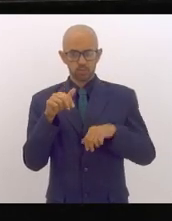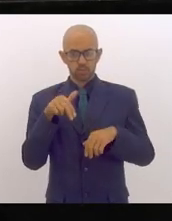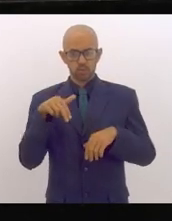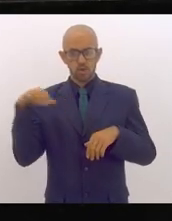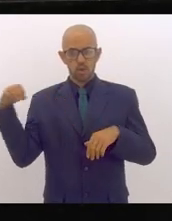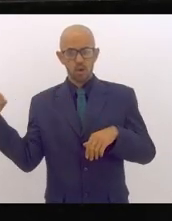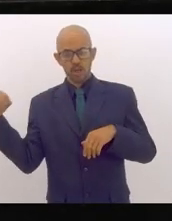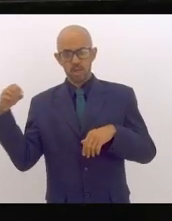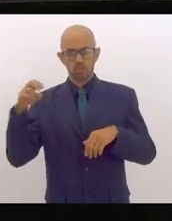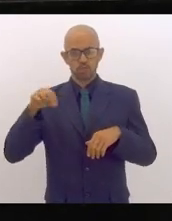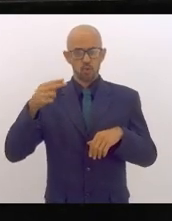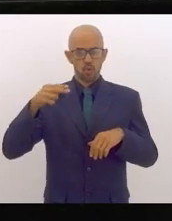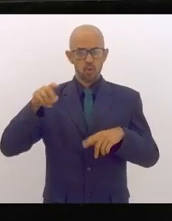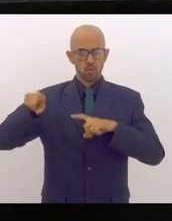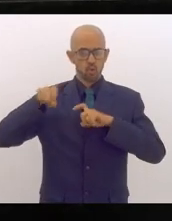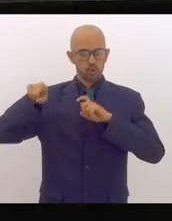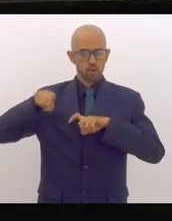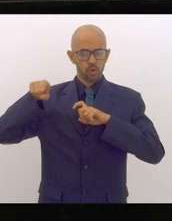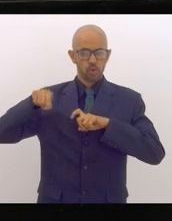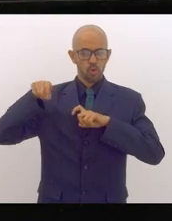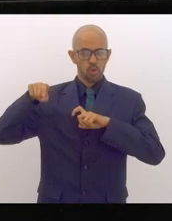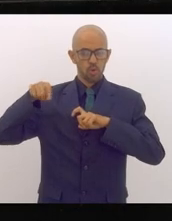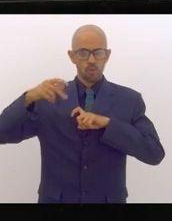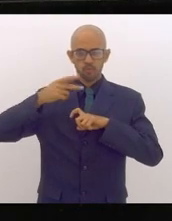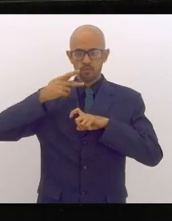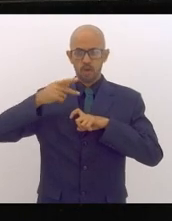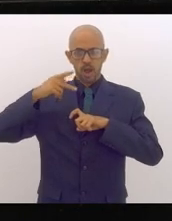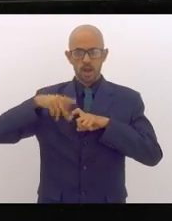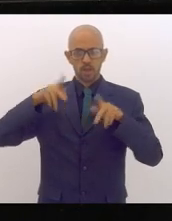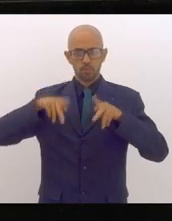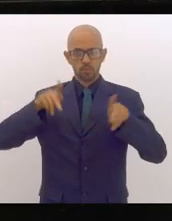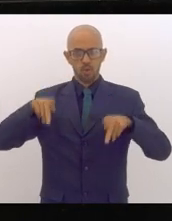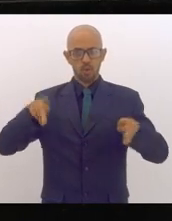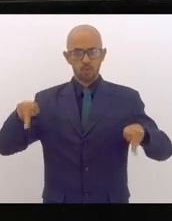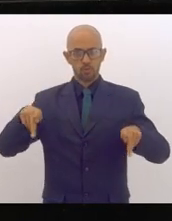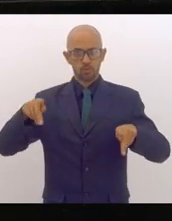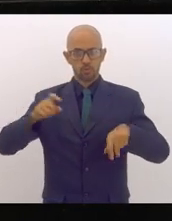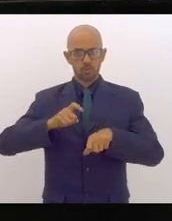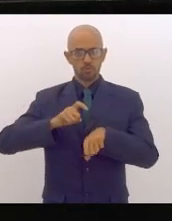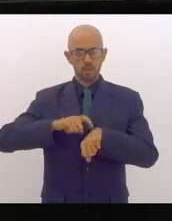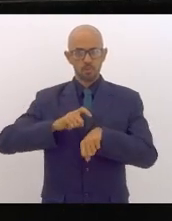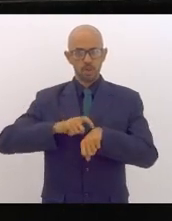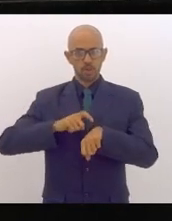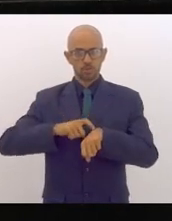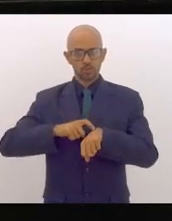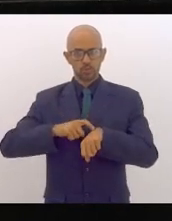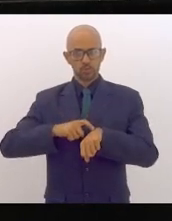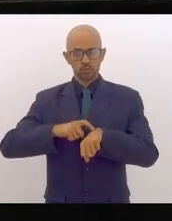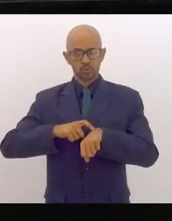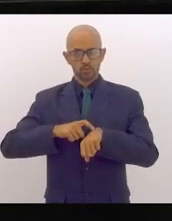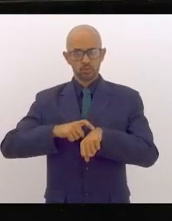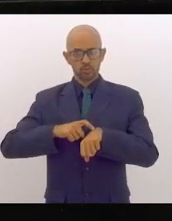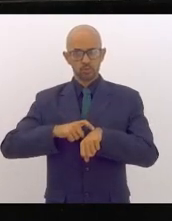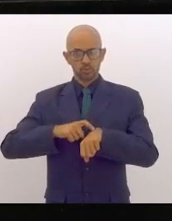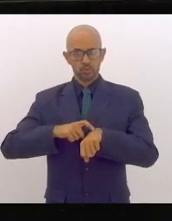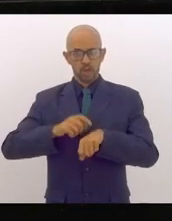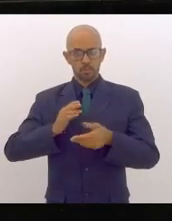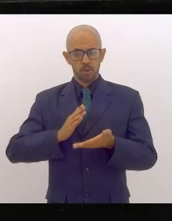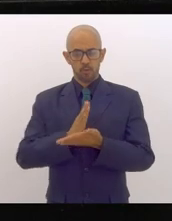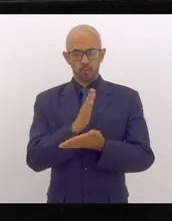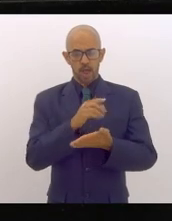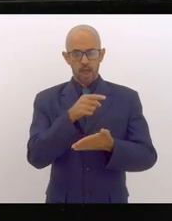do interior. Fala tanto em população, fala tanto em povo, e na hora de deixar um projeto como esse